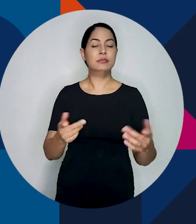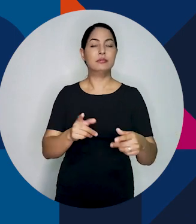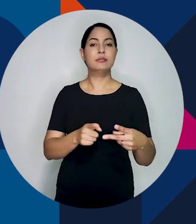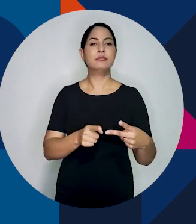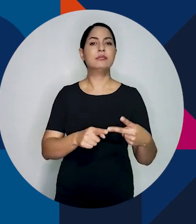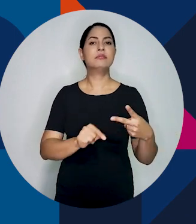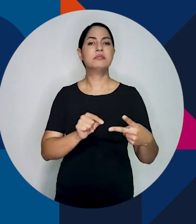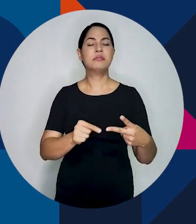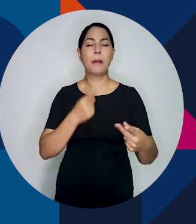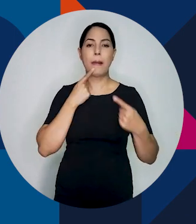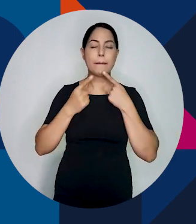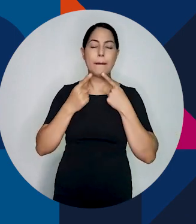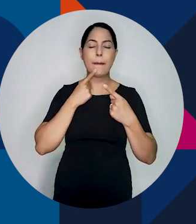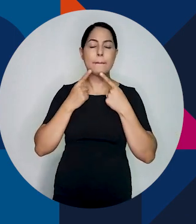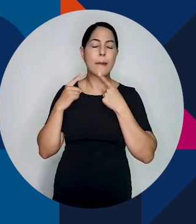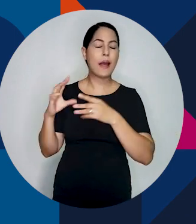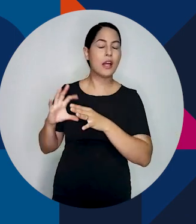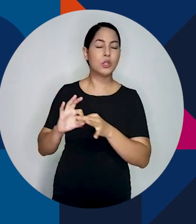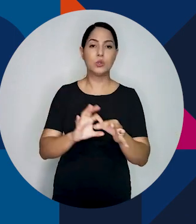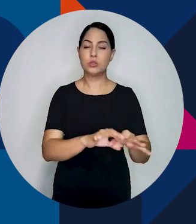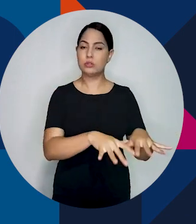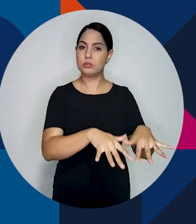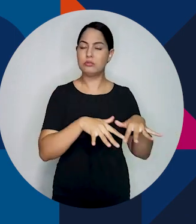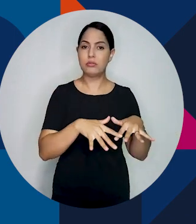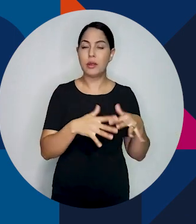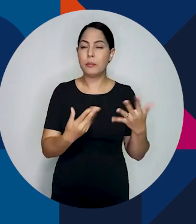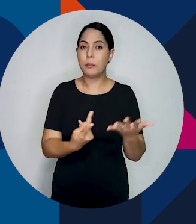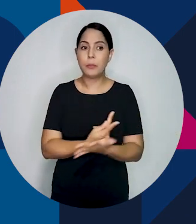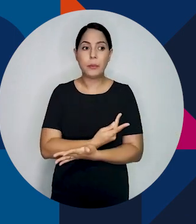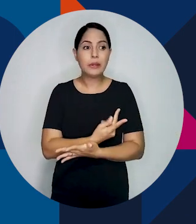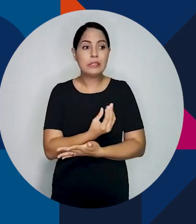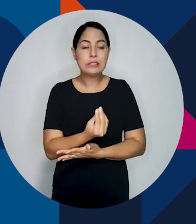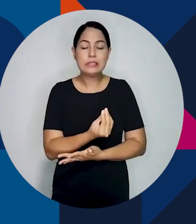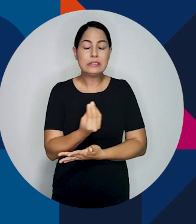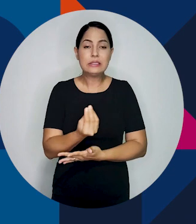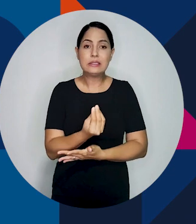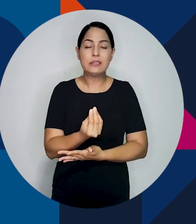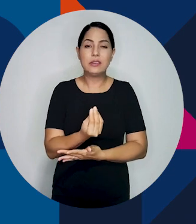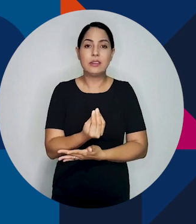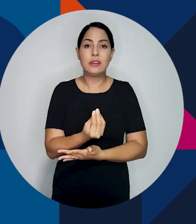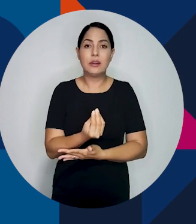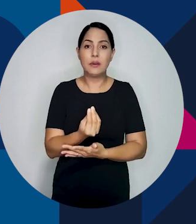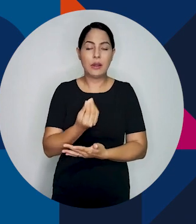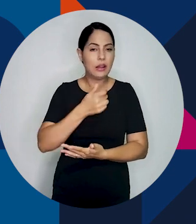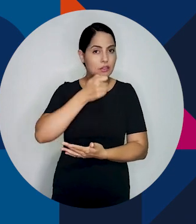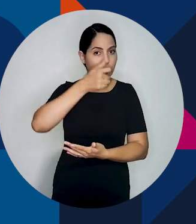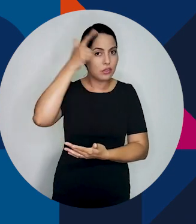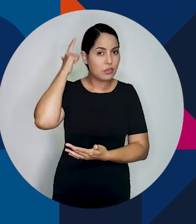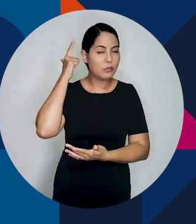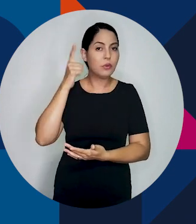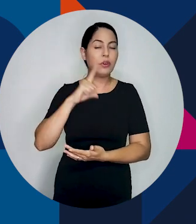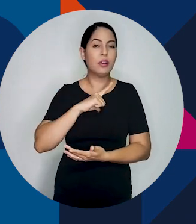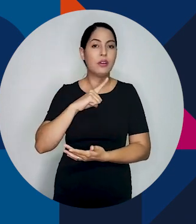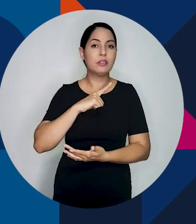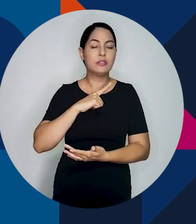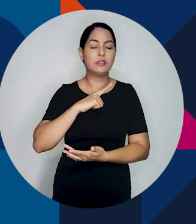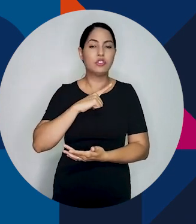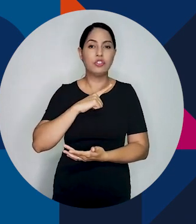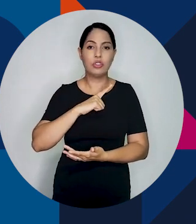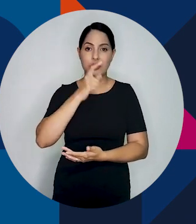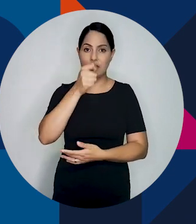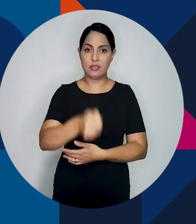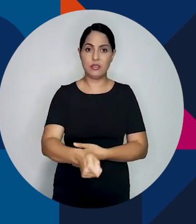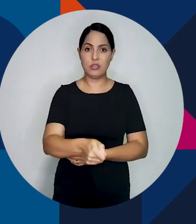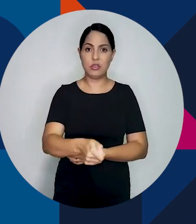audiências, mas aí num segundo momento vieram as reclamações referentes às audiências não estarem sendo efetivas. Por quê? porque o